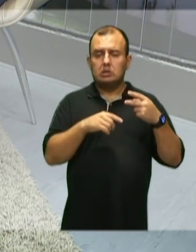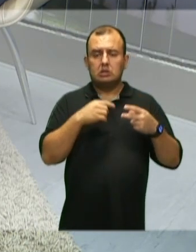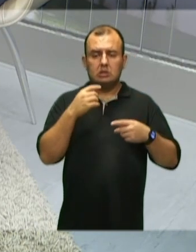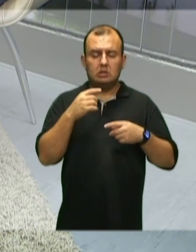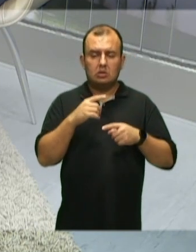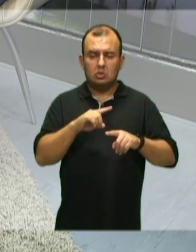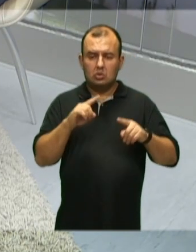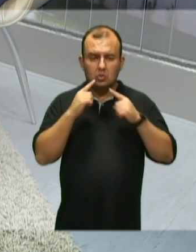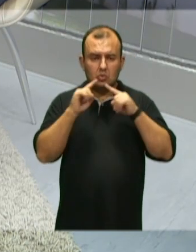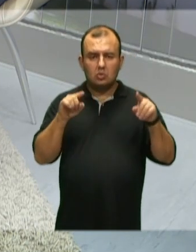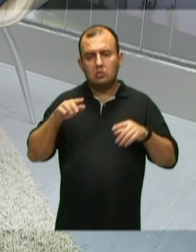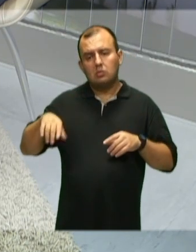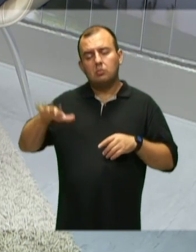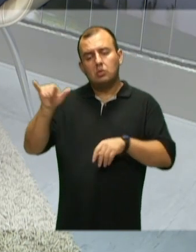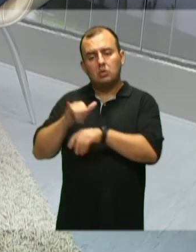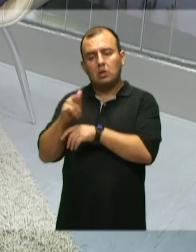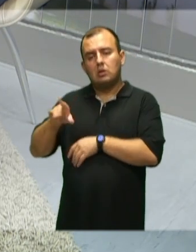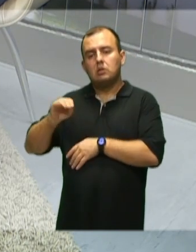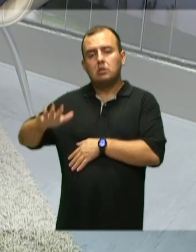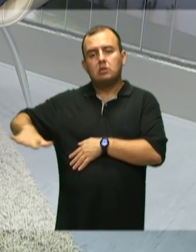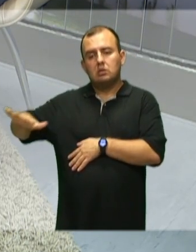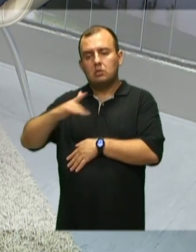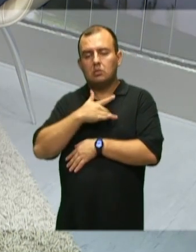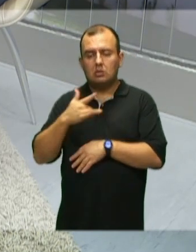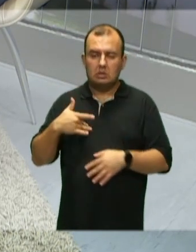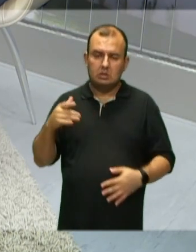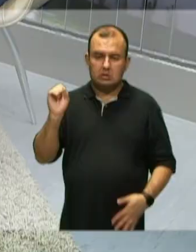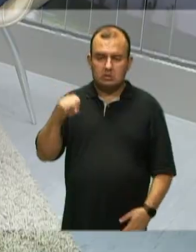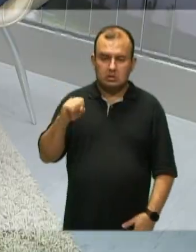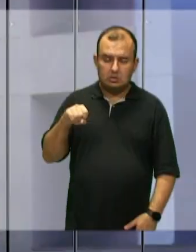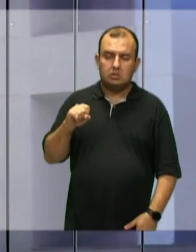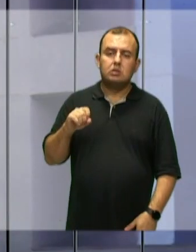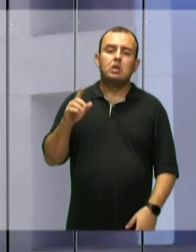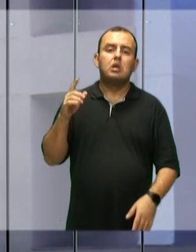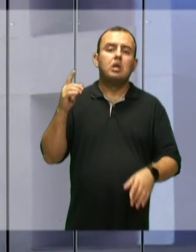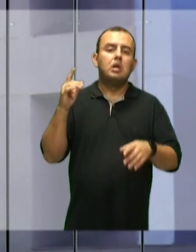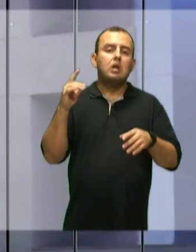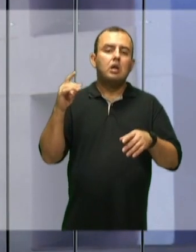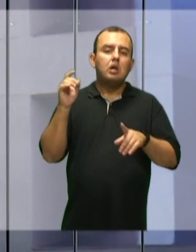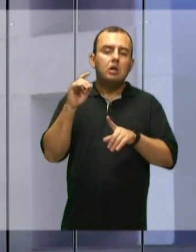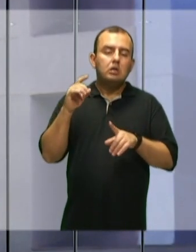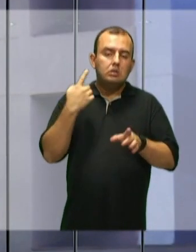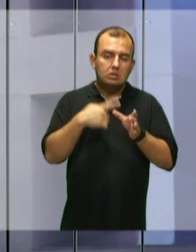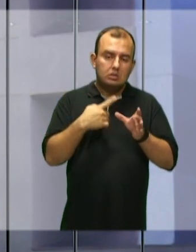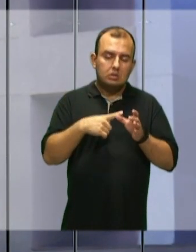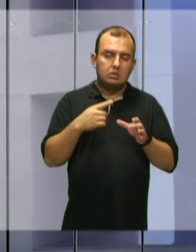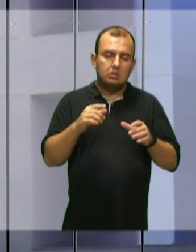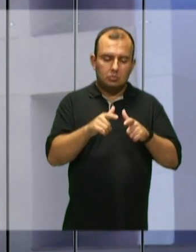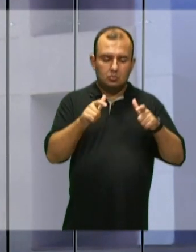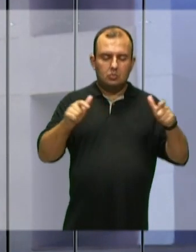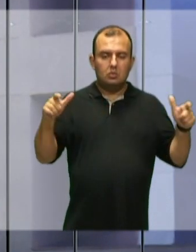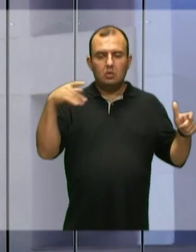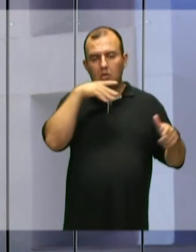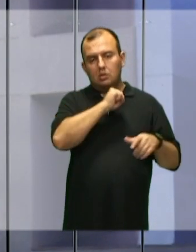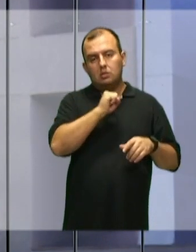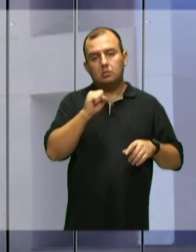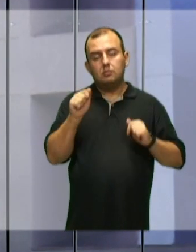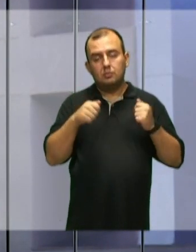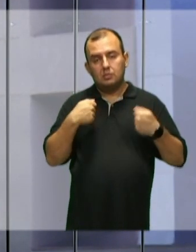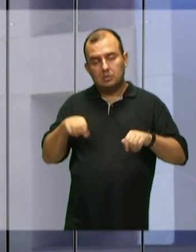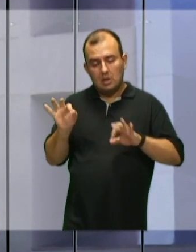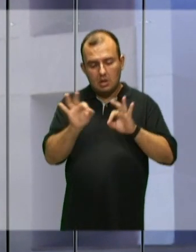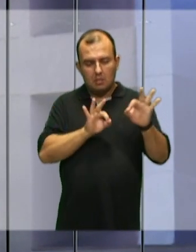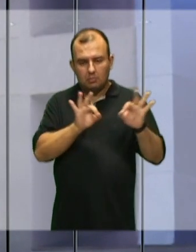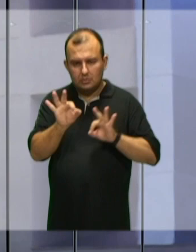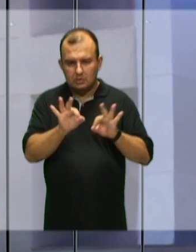mesmo as ações em saúde sim eh a cidade Como eu disse é uma cidade que cresce muito rápido infelizmente falta um planejamento para